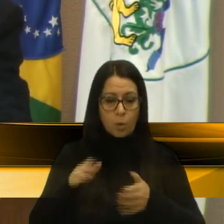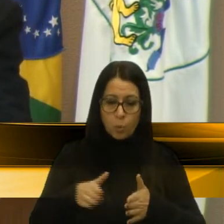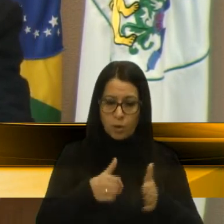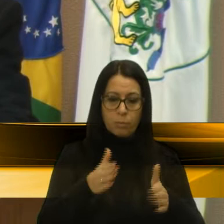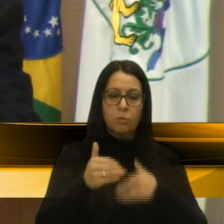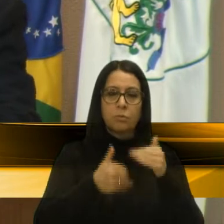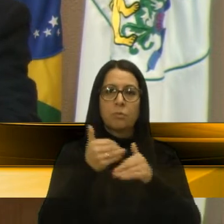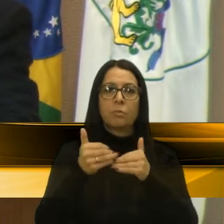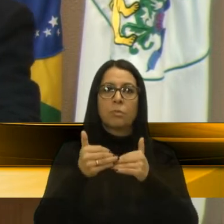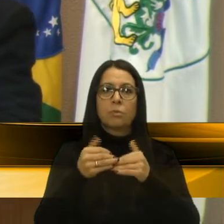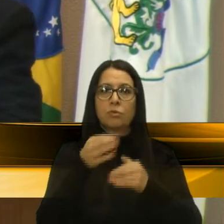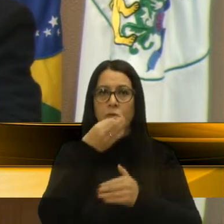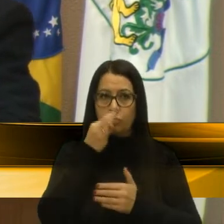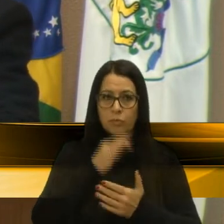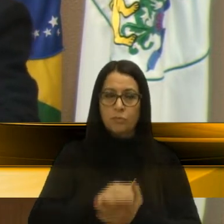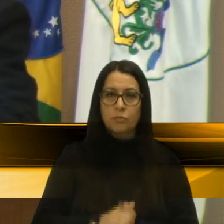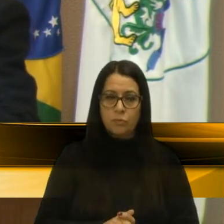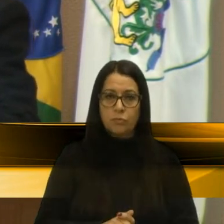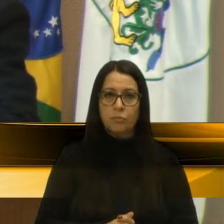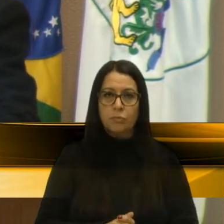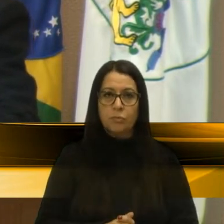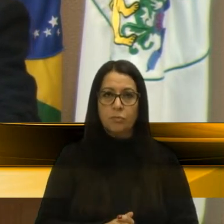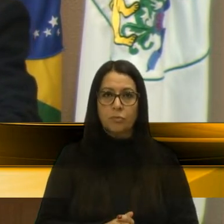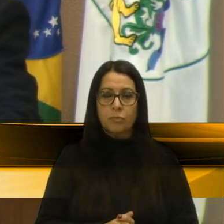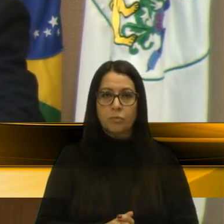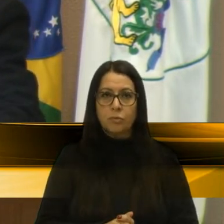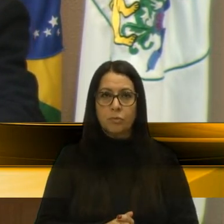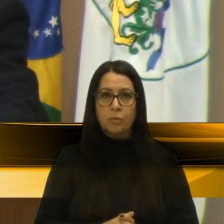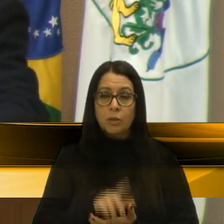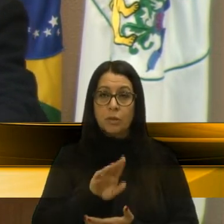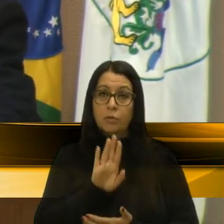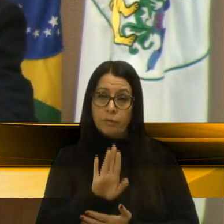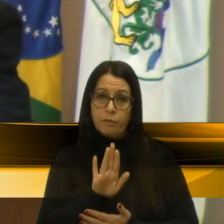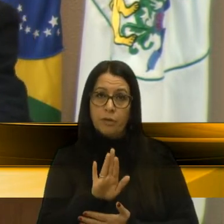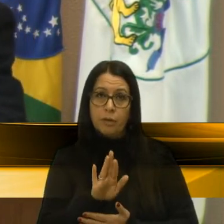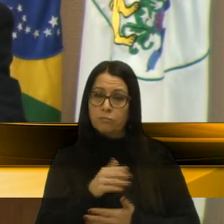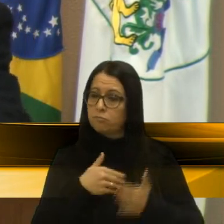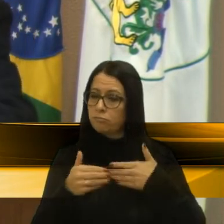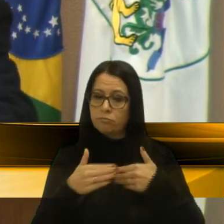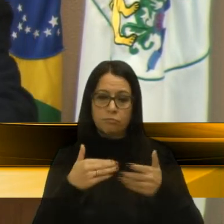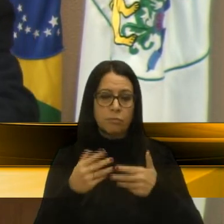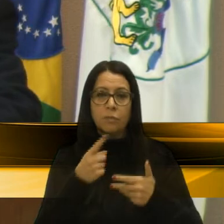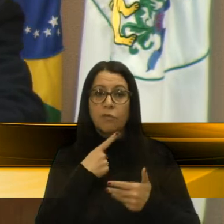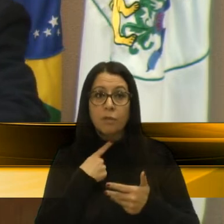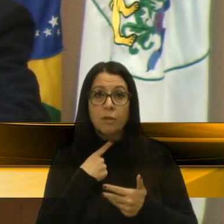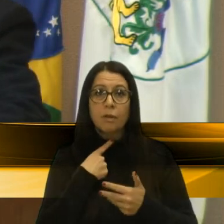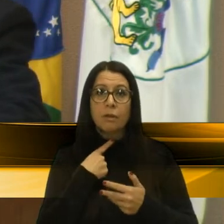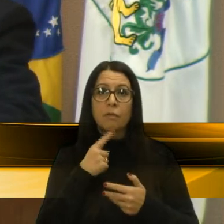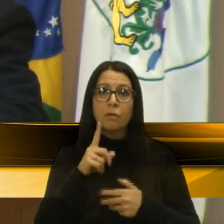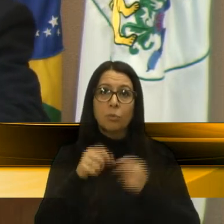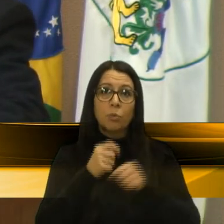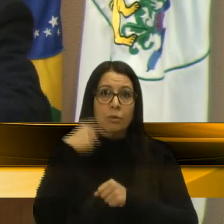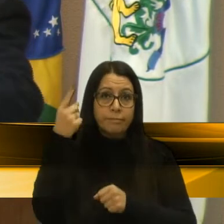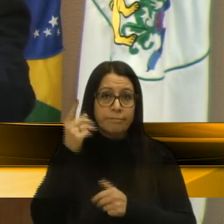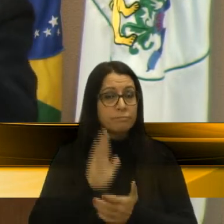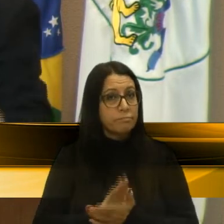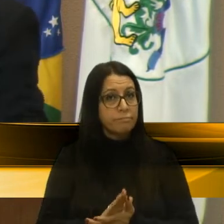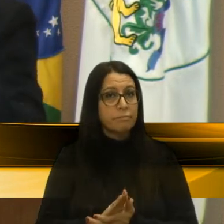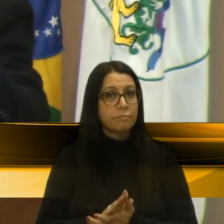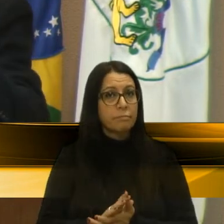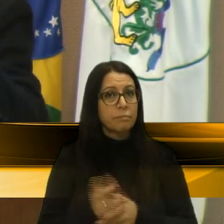mas eu acho que no momento certo a cidade, a oposição como um todo, há de ser sábia,